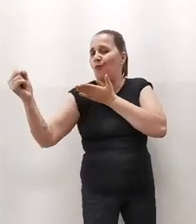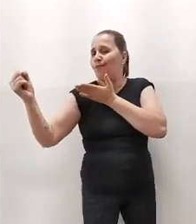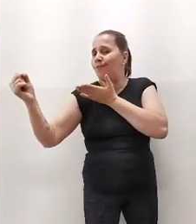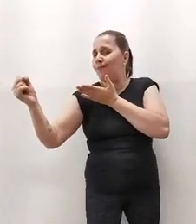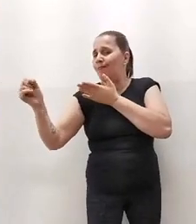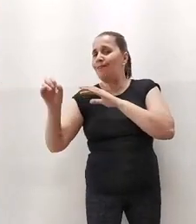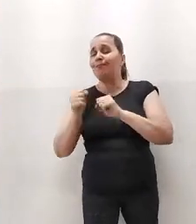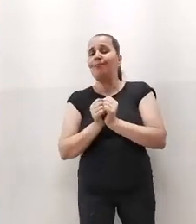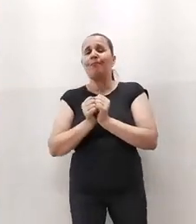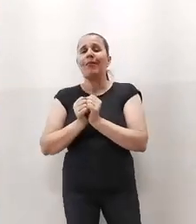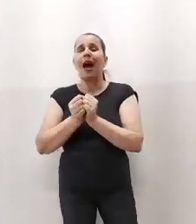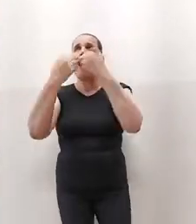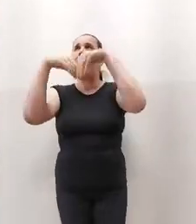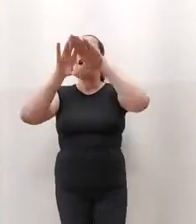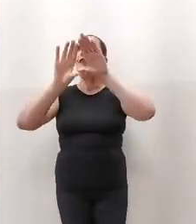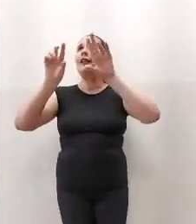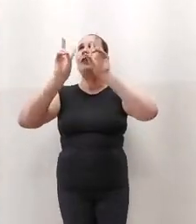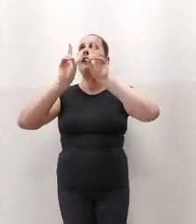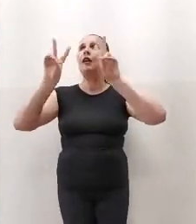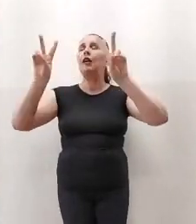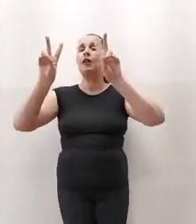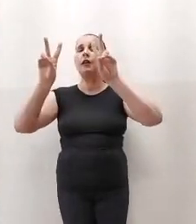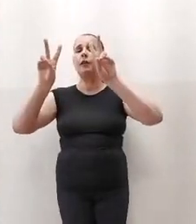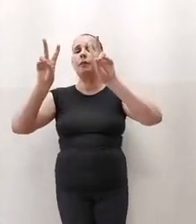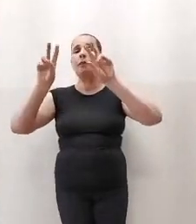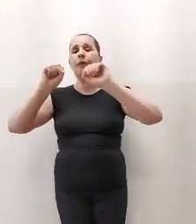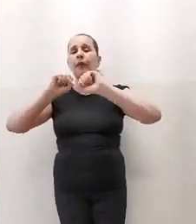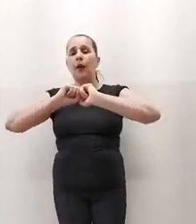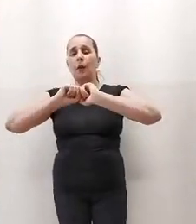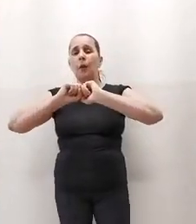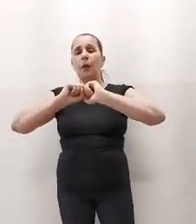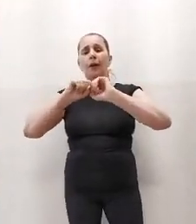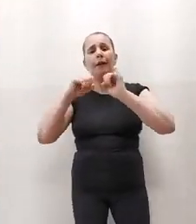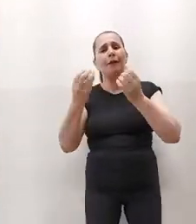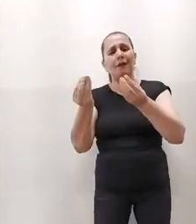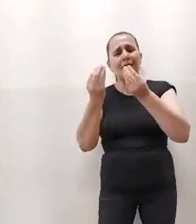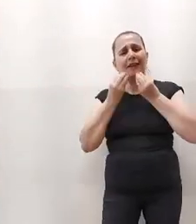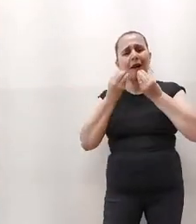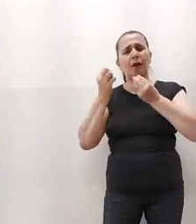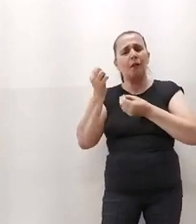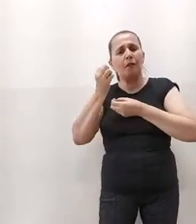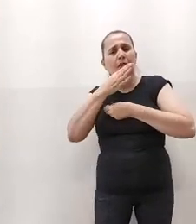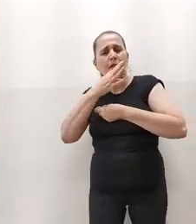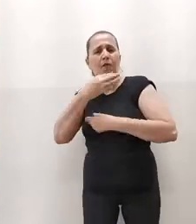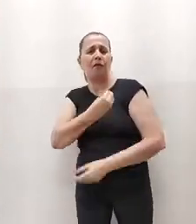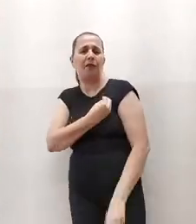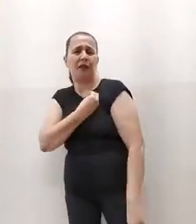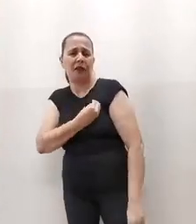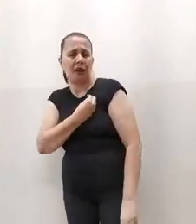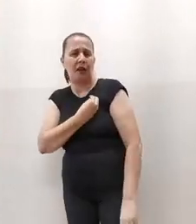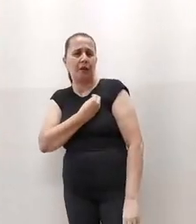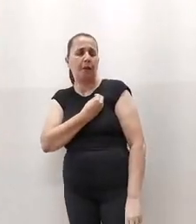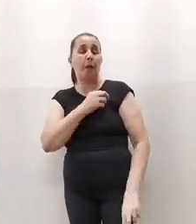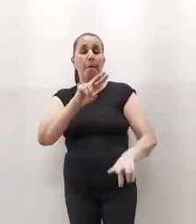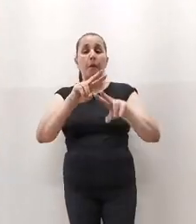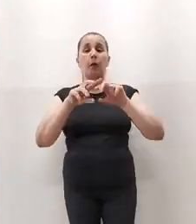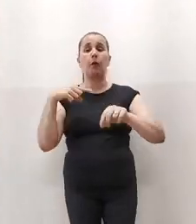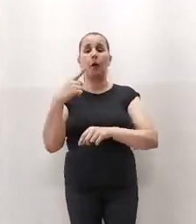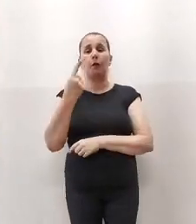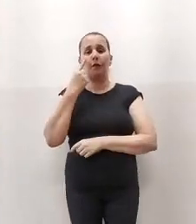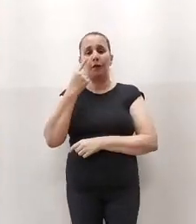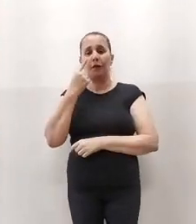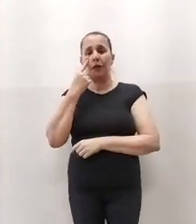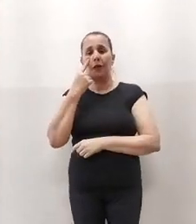A visão celestial traz essa nova vida. Nova vida. Por isso que nós vemos